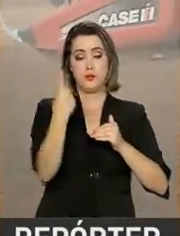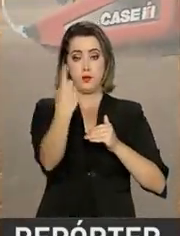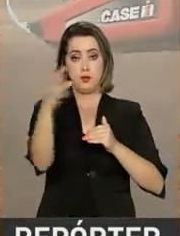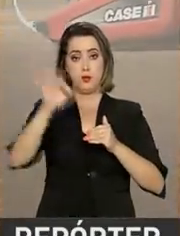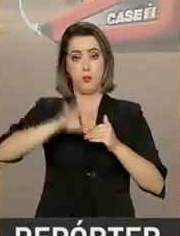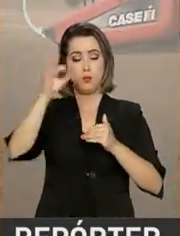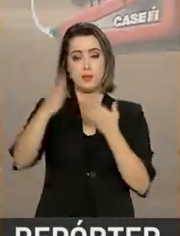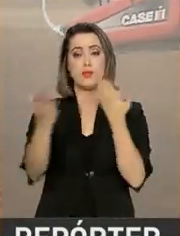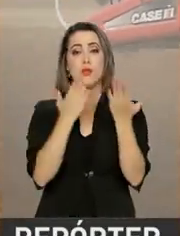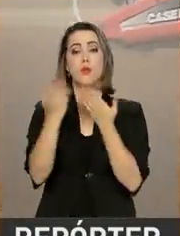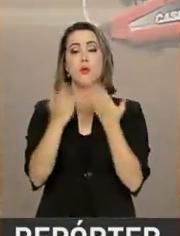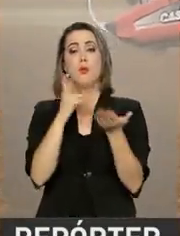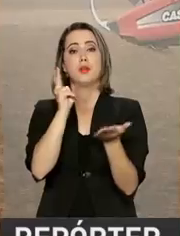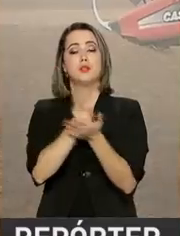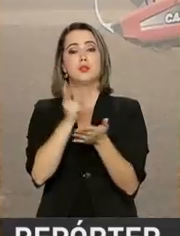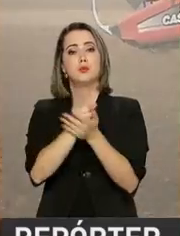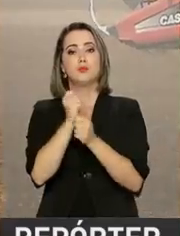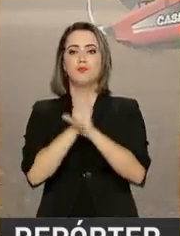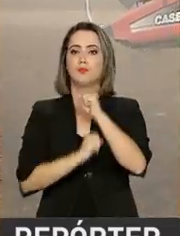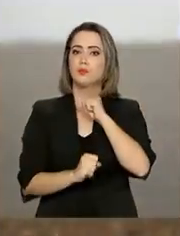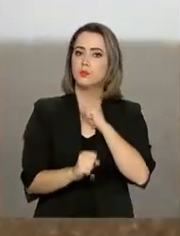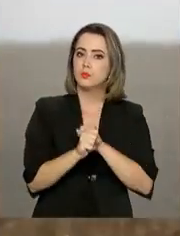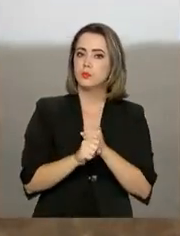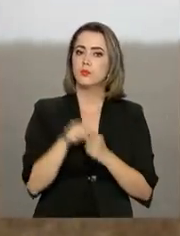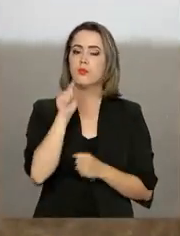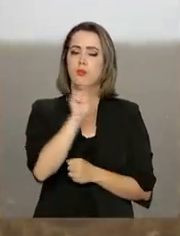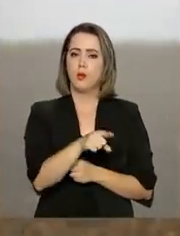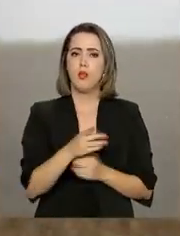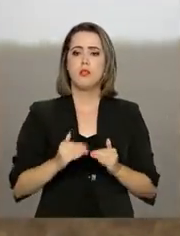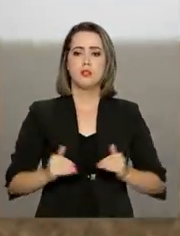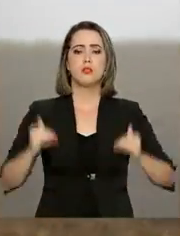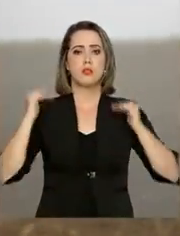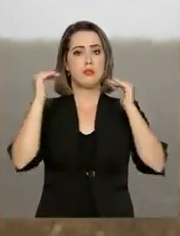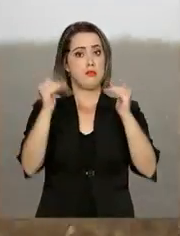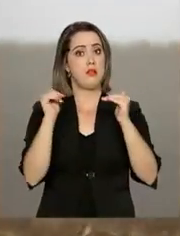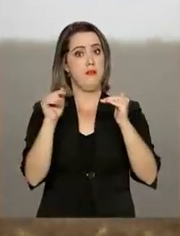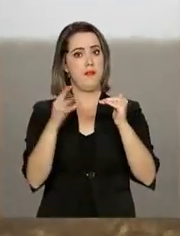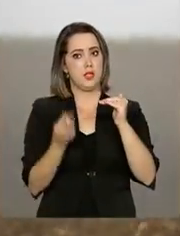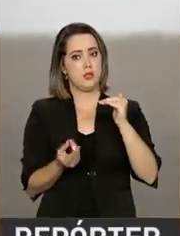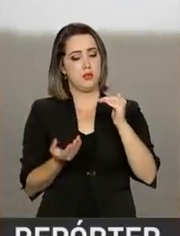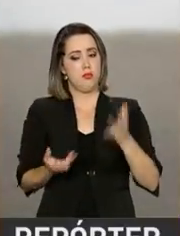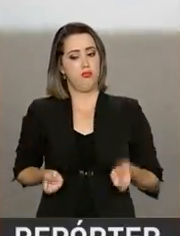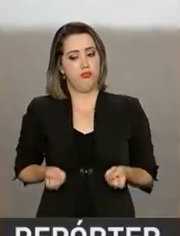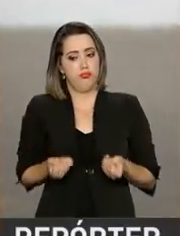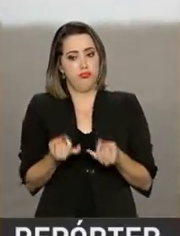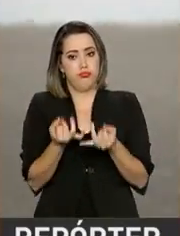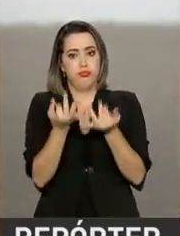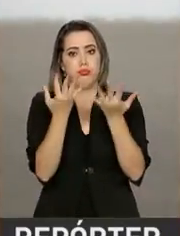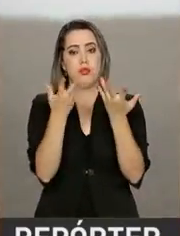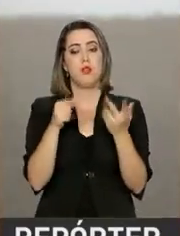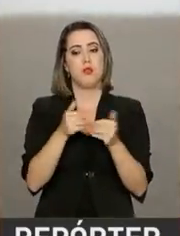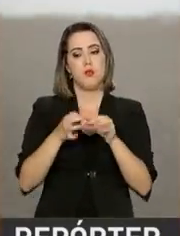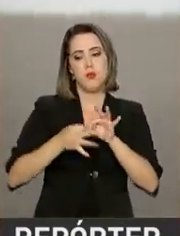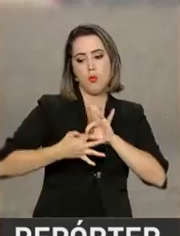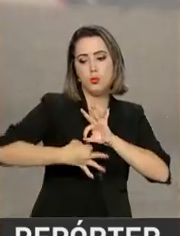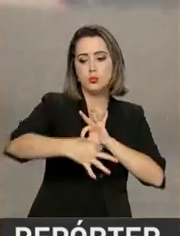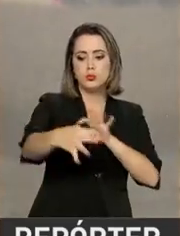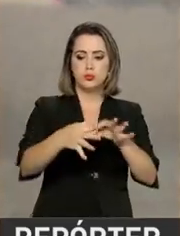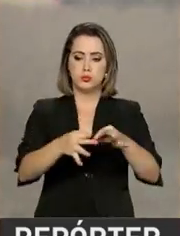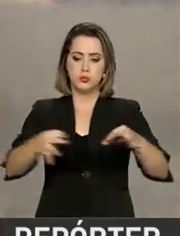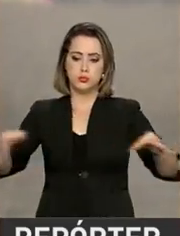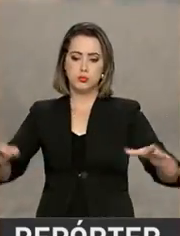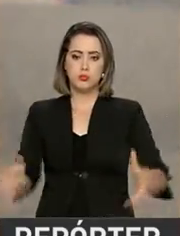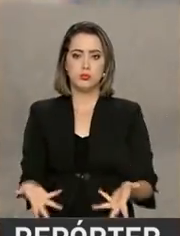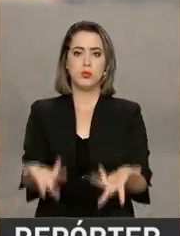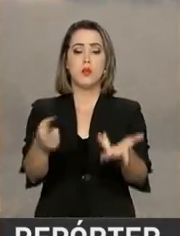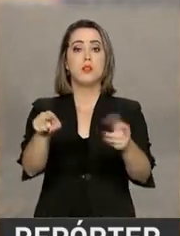22,1% em comparação à safra passada. Essa elevação se deve ao crescimento da área de produtividade,